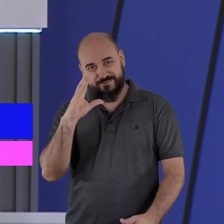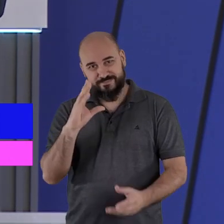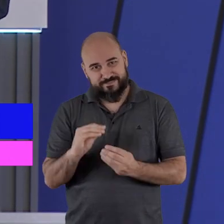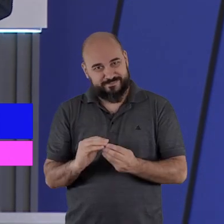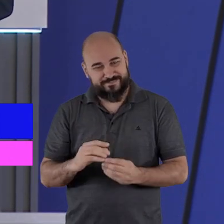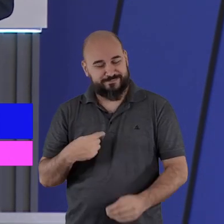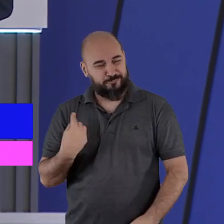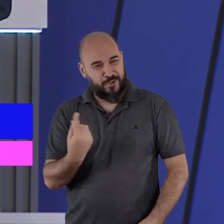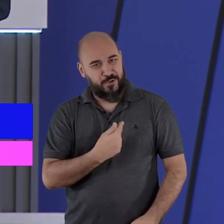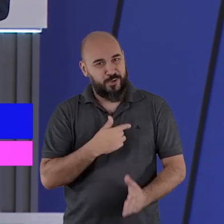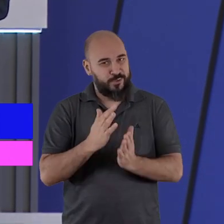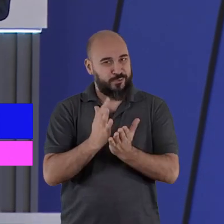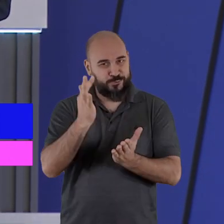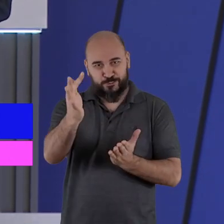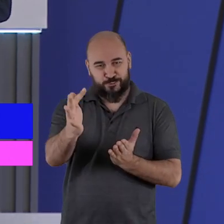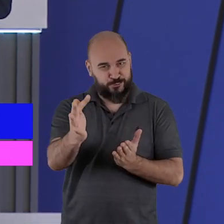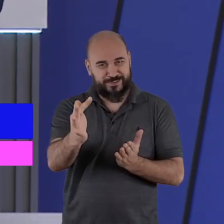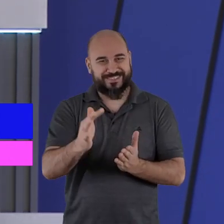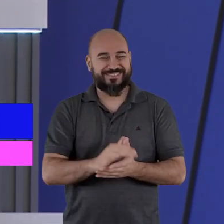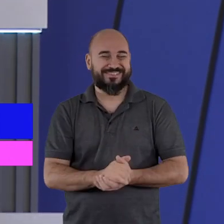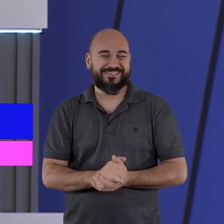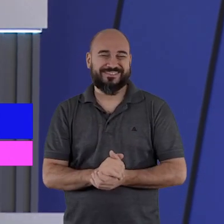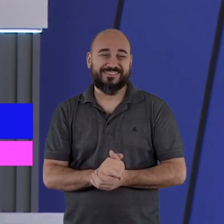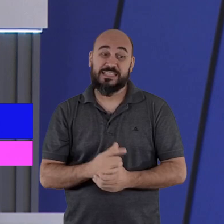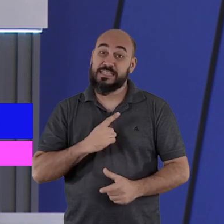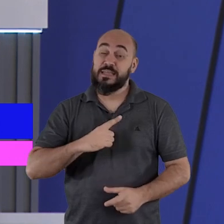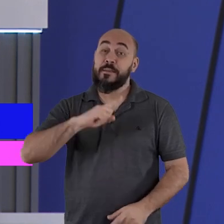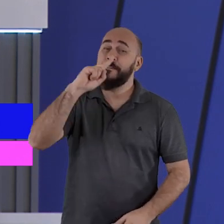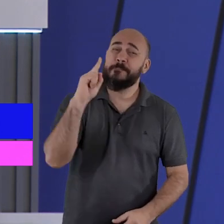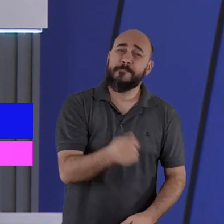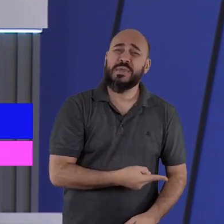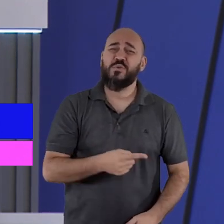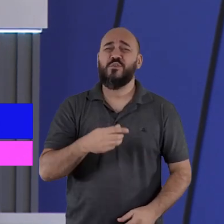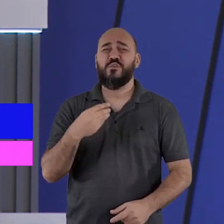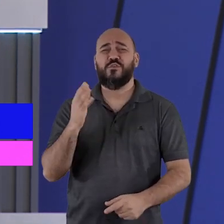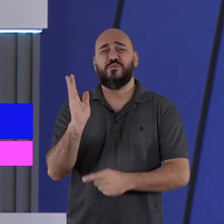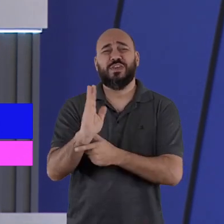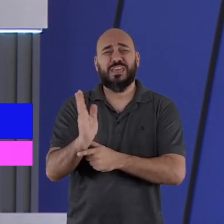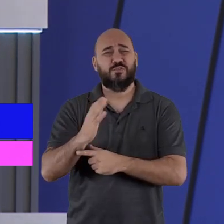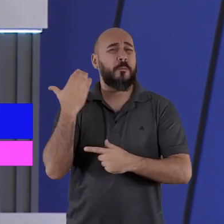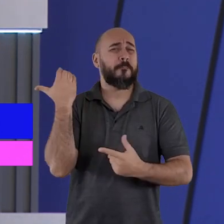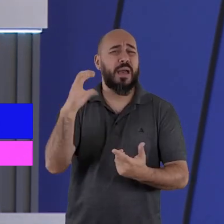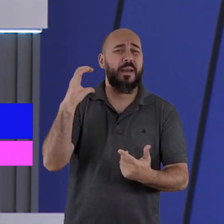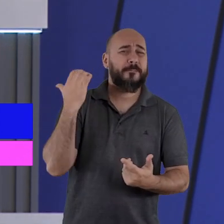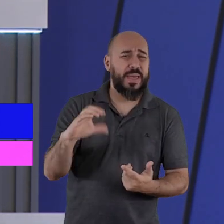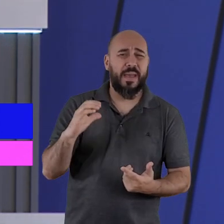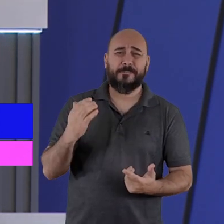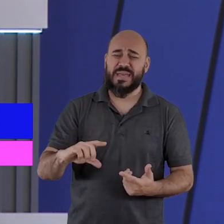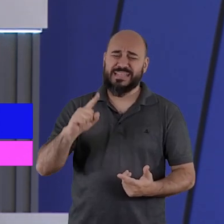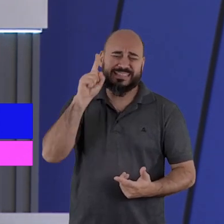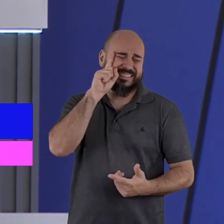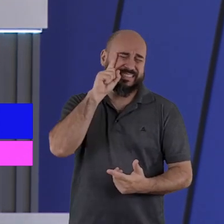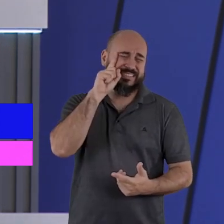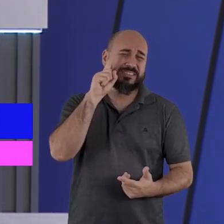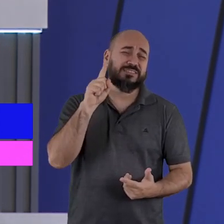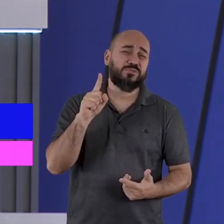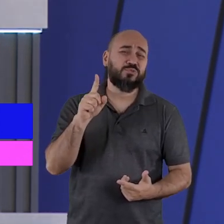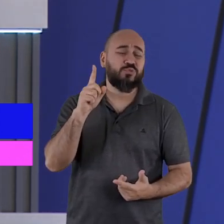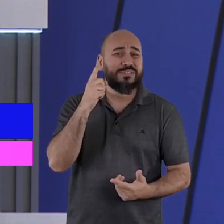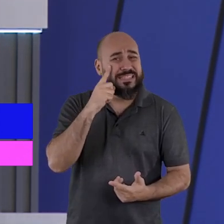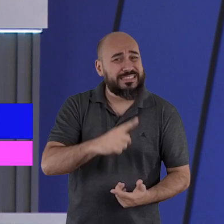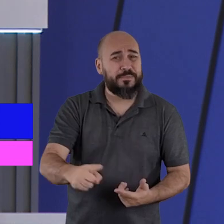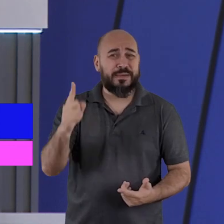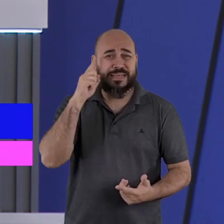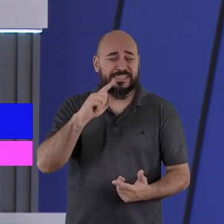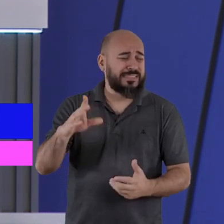temos mais de 1000 vídeos postados lá, com reflexões, com sermões, programas Arena do Futuro, está aqui, desde o